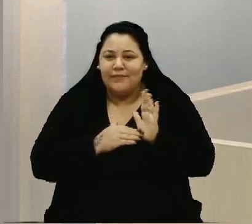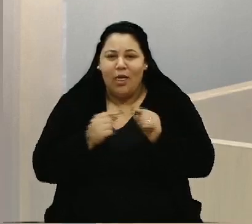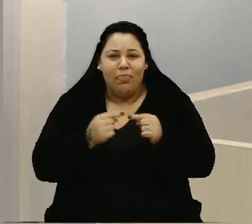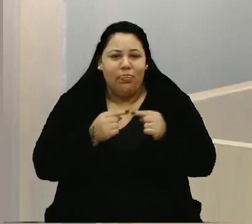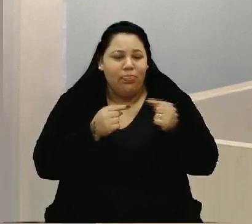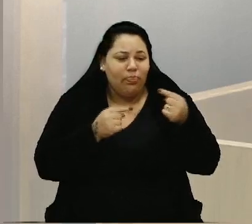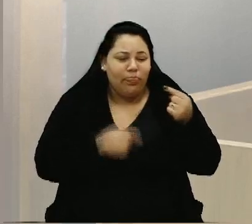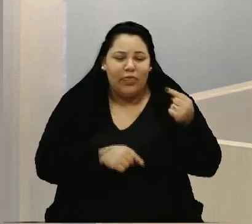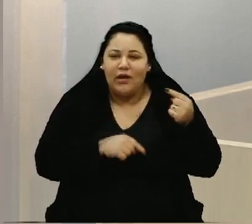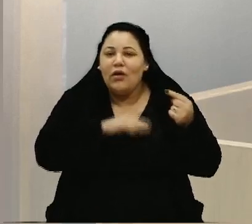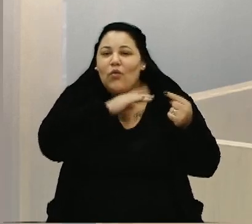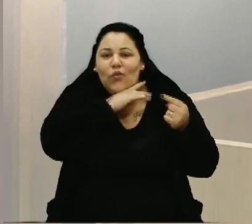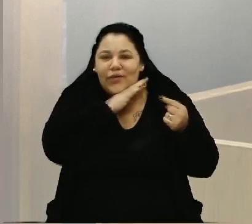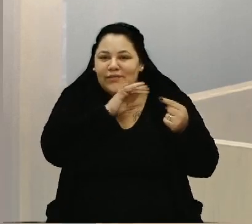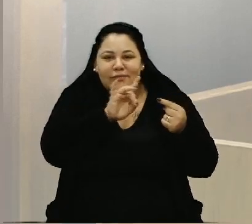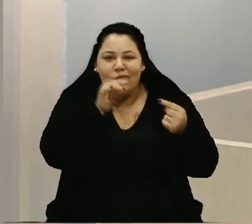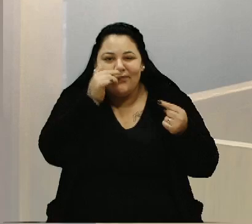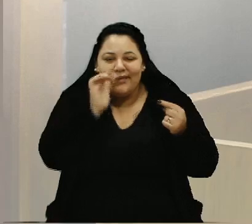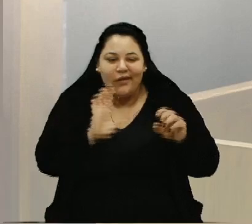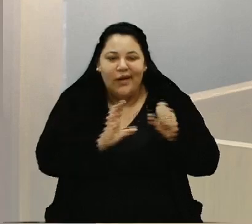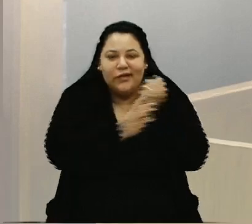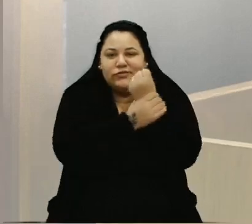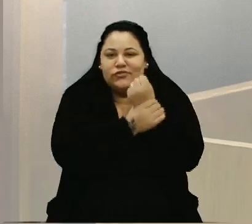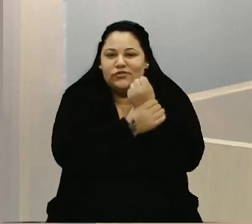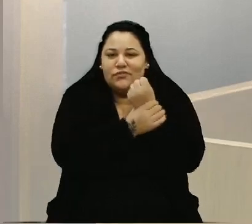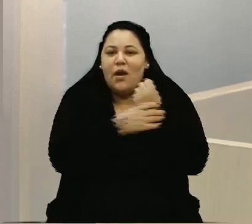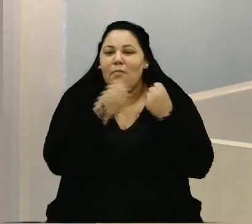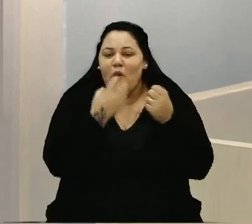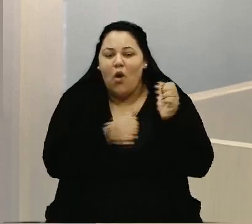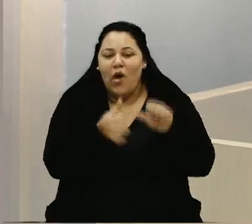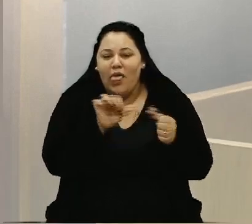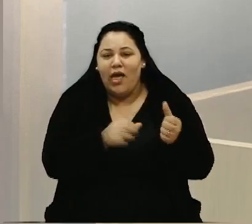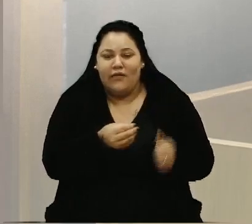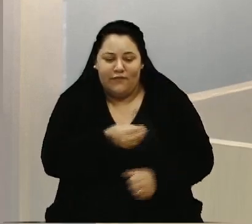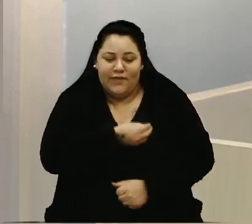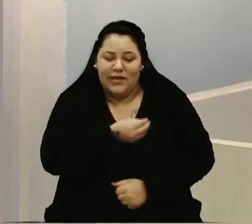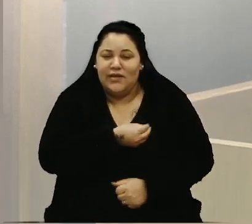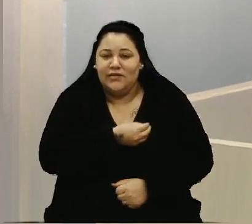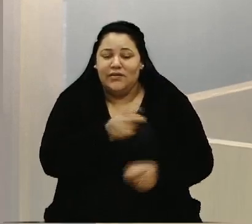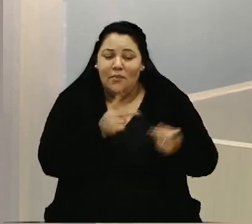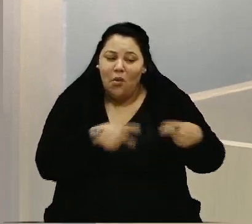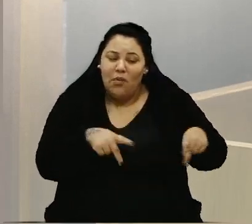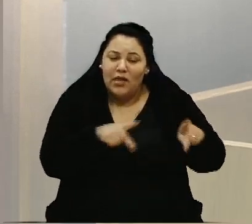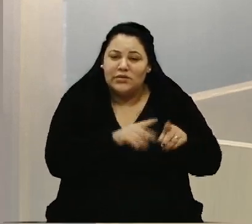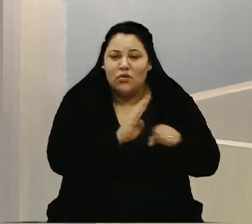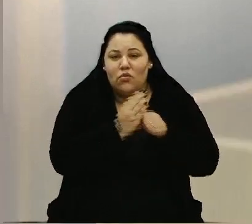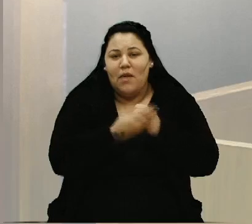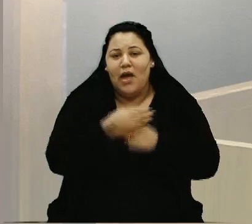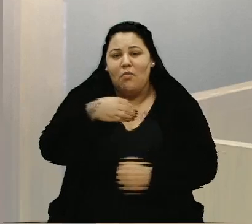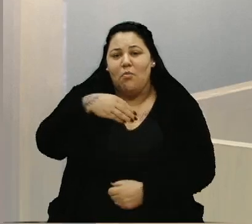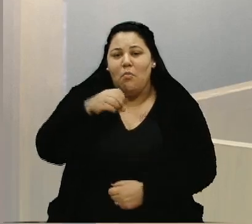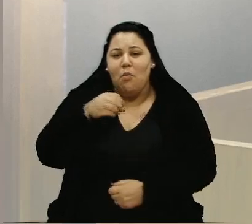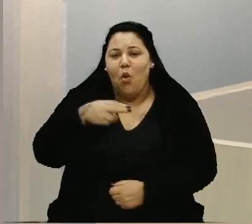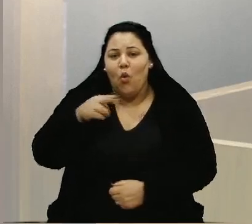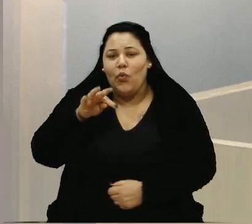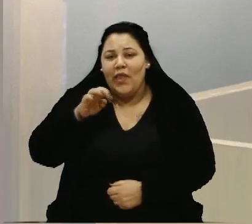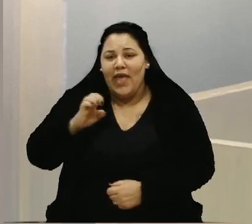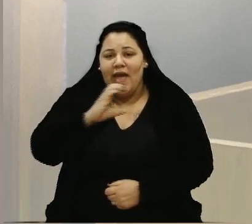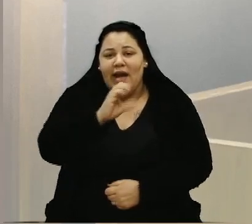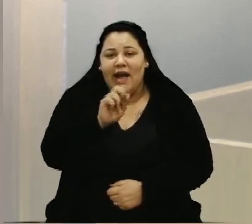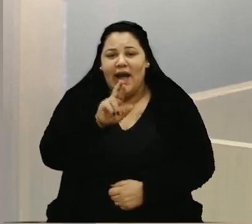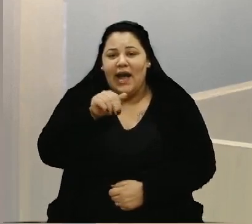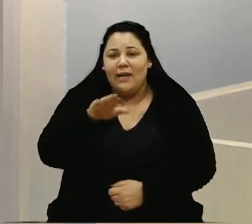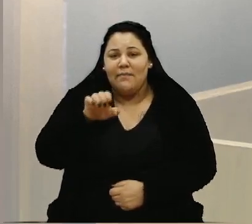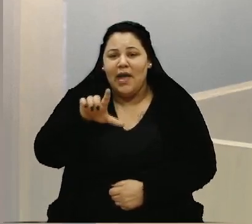de garantir a dignidade do povo do Monte Carmelo, principalmente da região